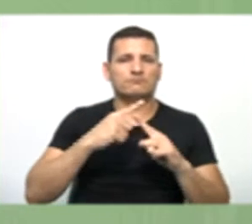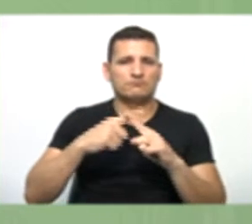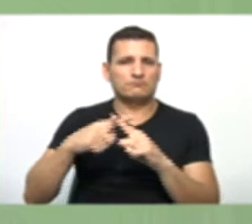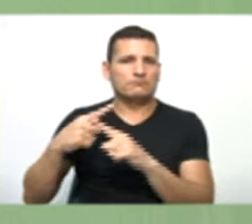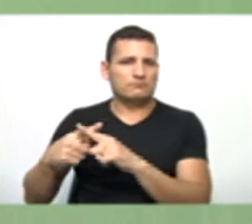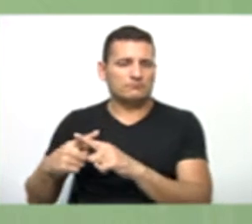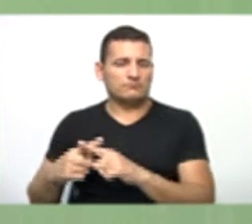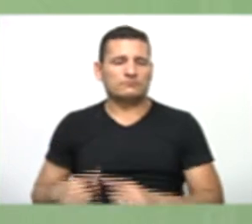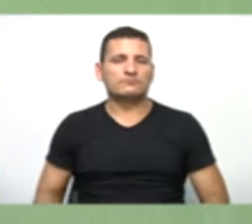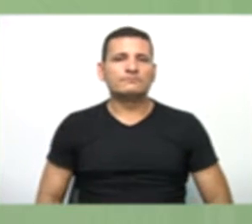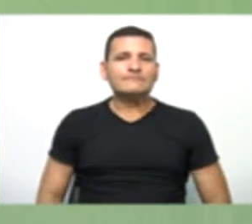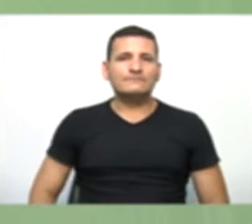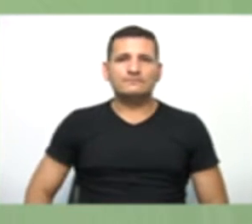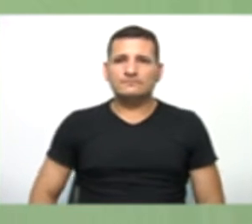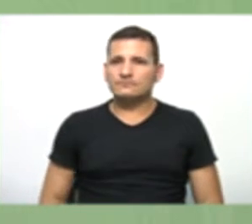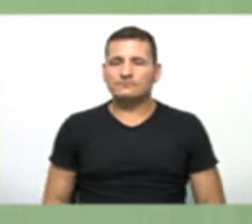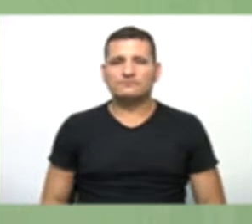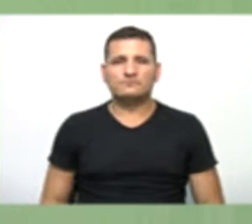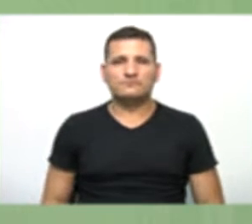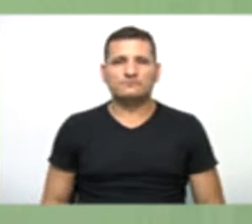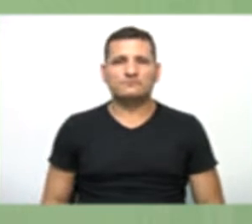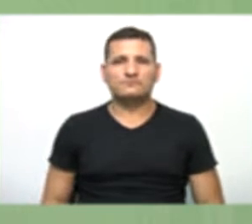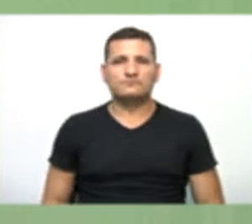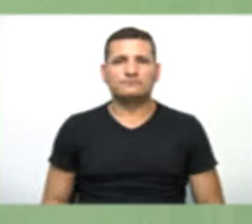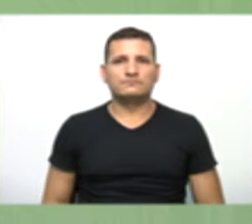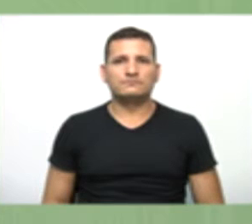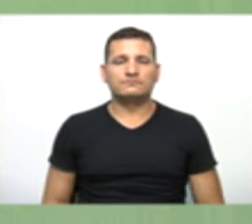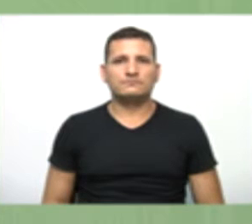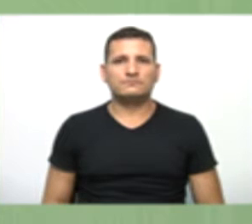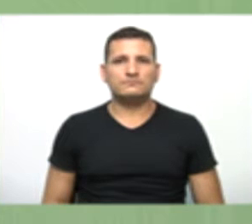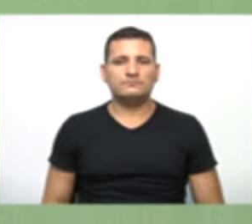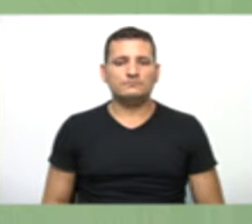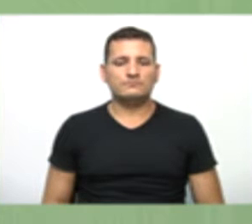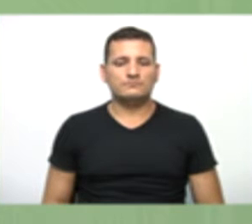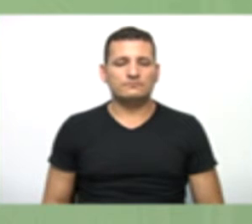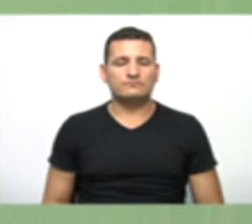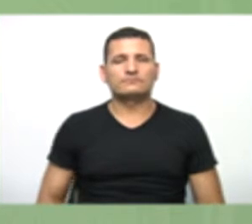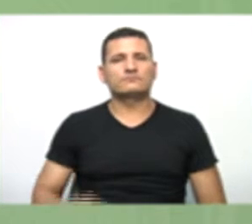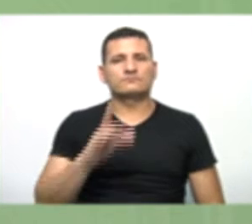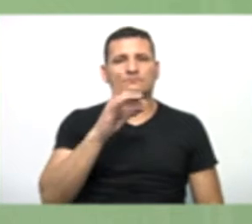tranquilamente. Então nós vamos multiplicar aqui, ó, desconto